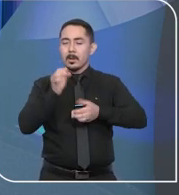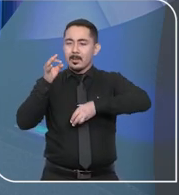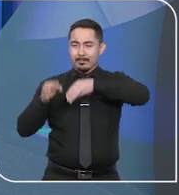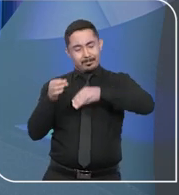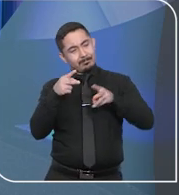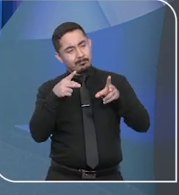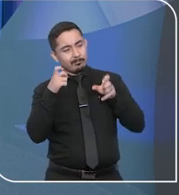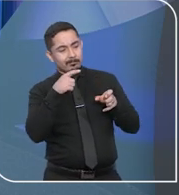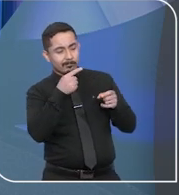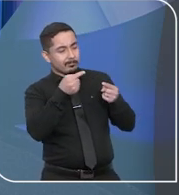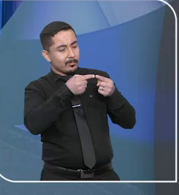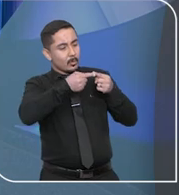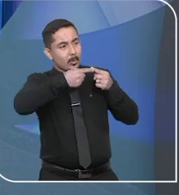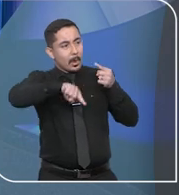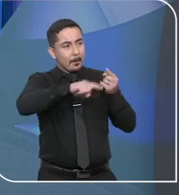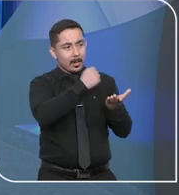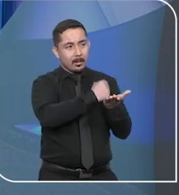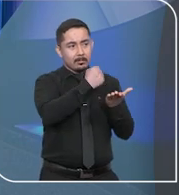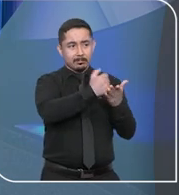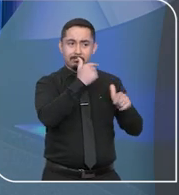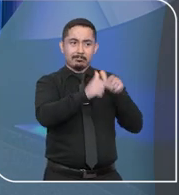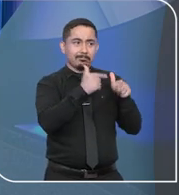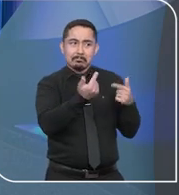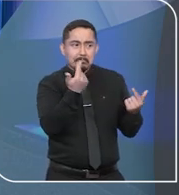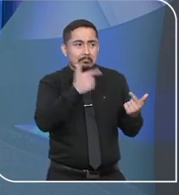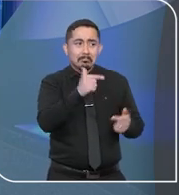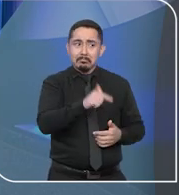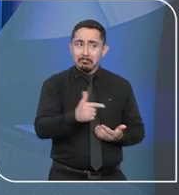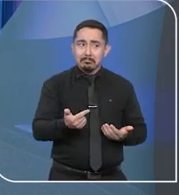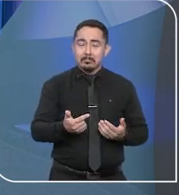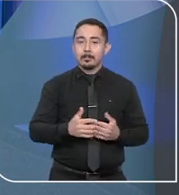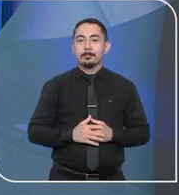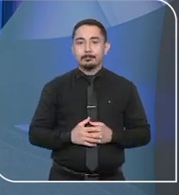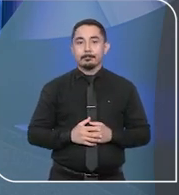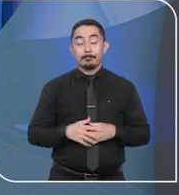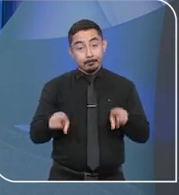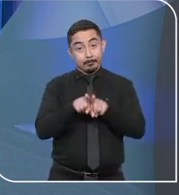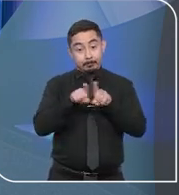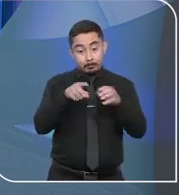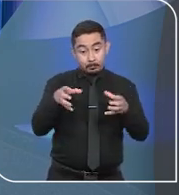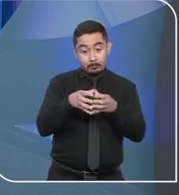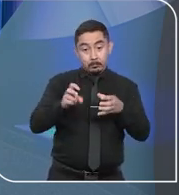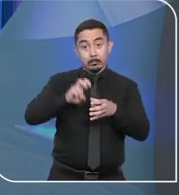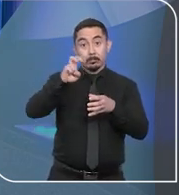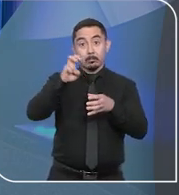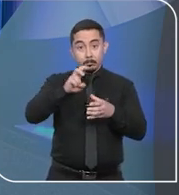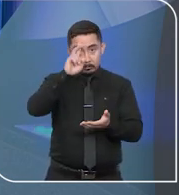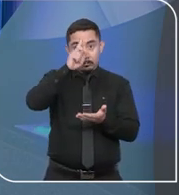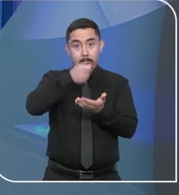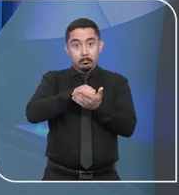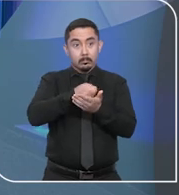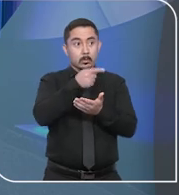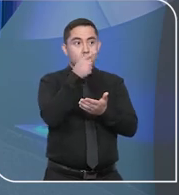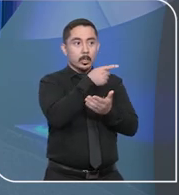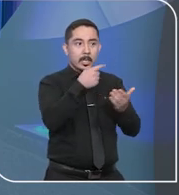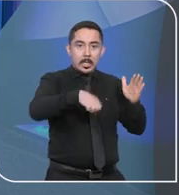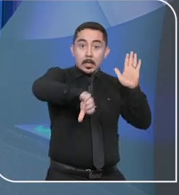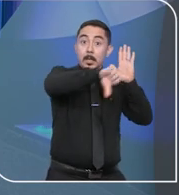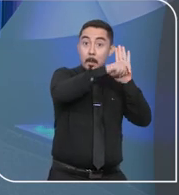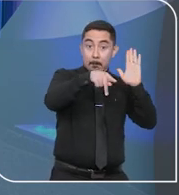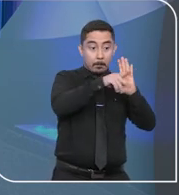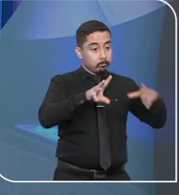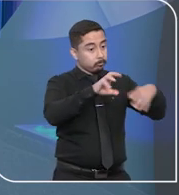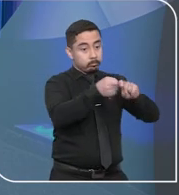pedido não está relacionado ao contrato de trabalho. A quinta turma definiu ser crime de exploração sexual